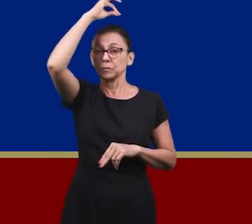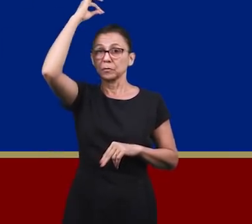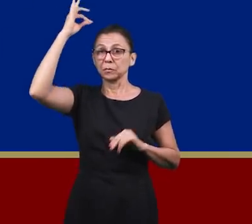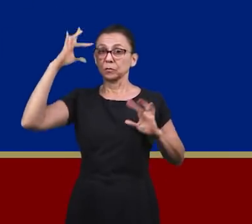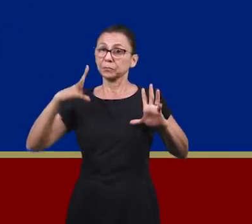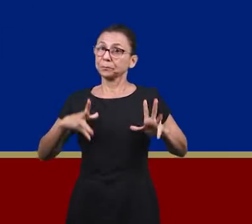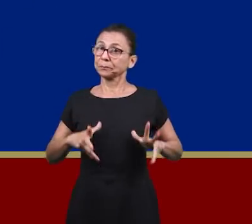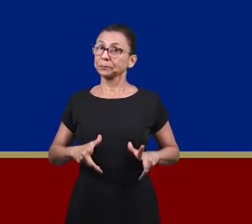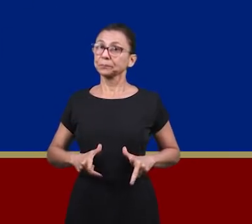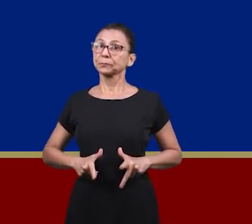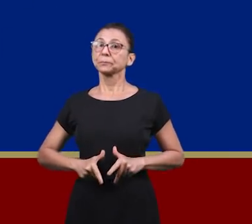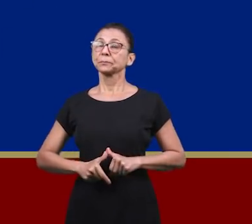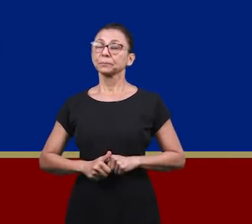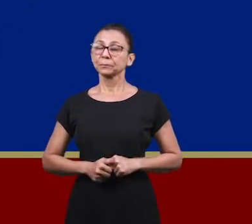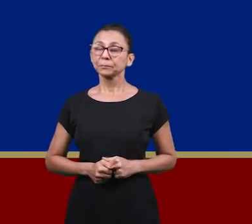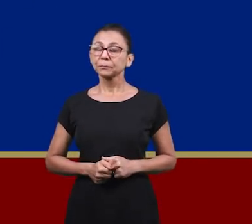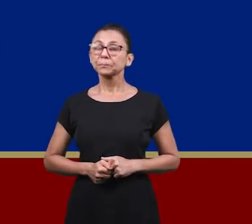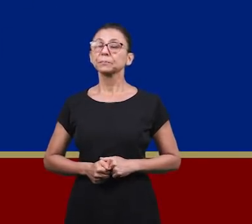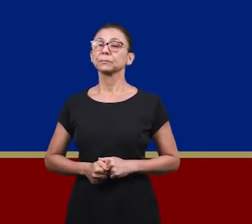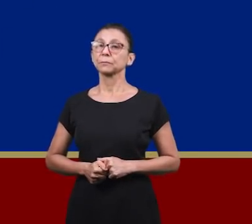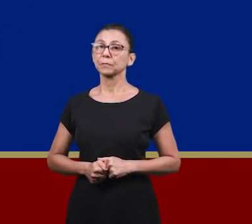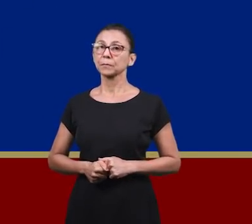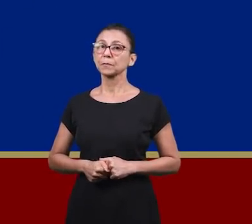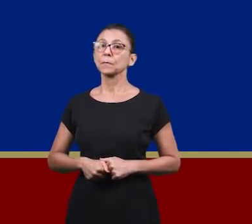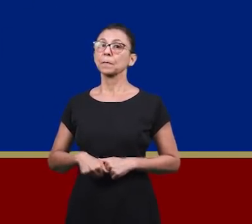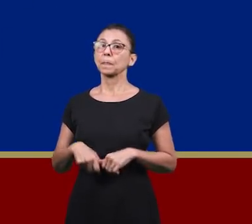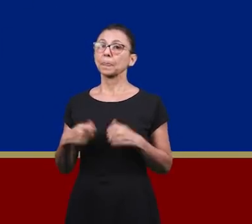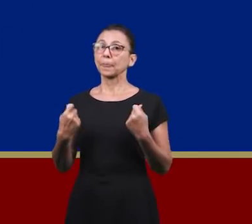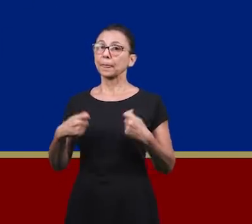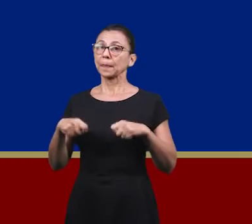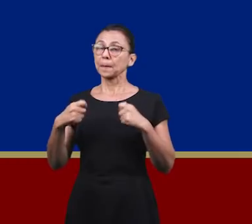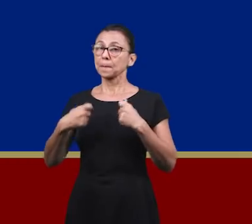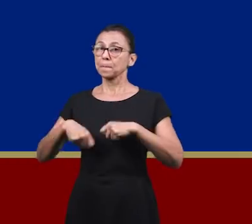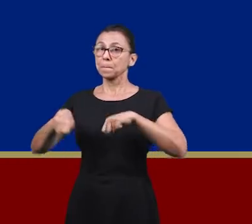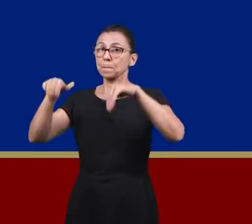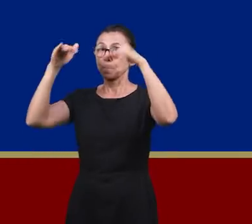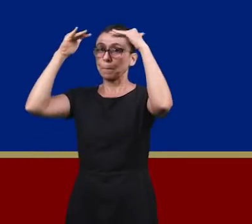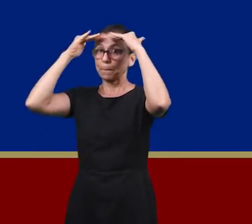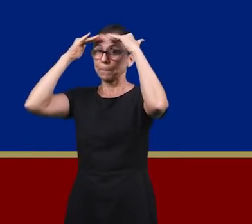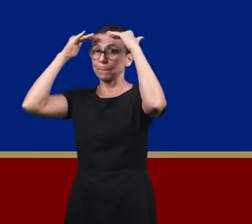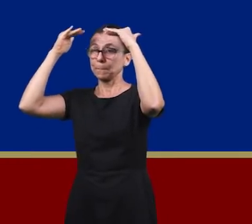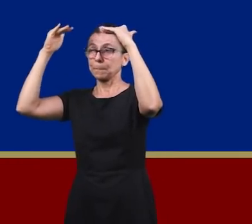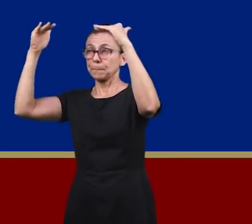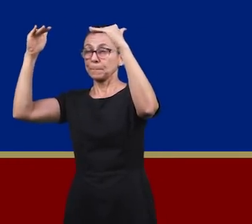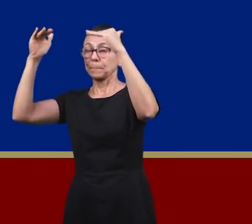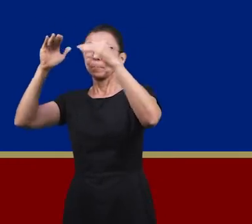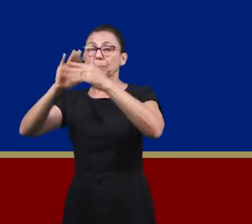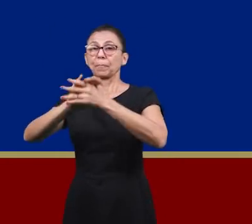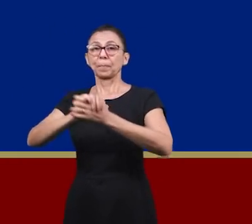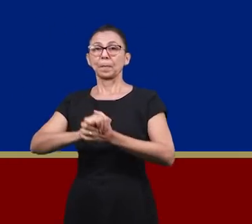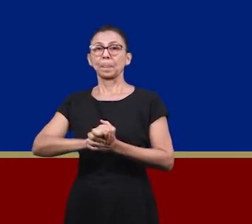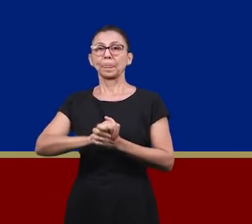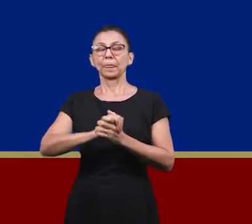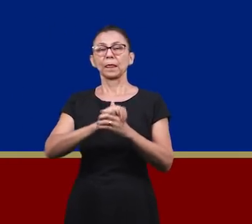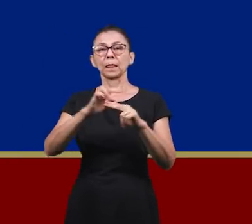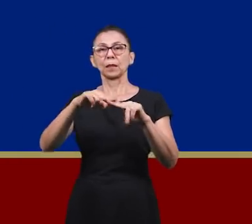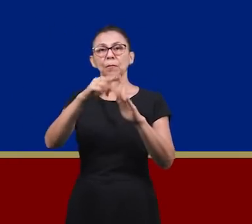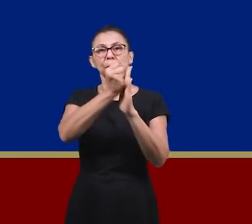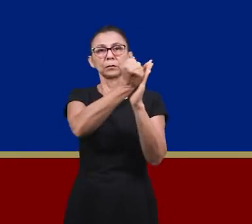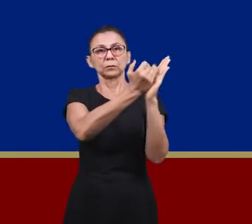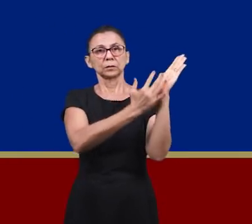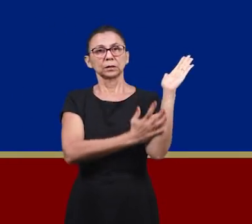Obediência e o quê? Aspersão do sangue de Jesus Cristo. Graça e